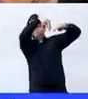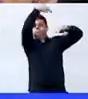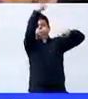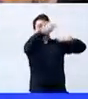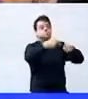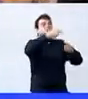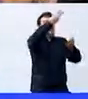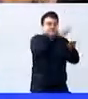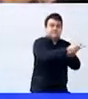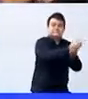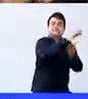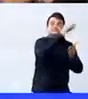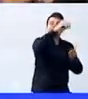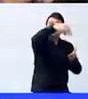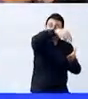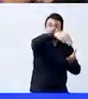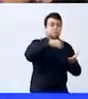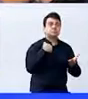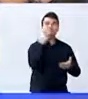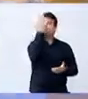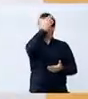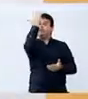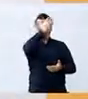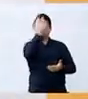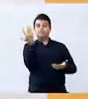descendo a sarjeta.